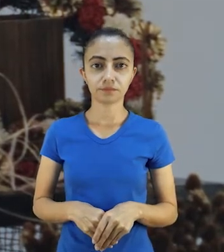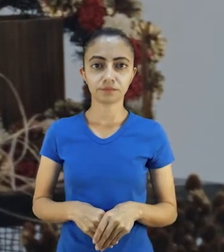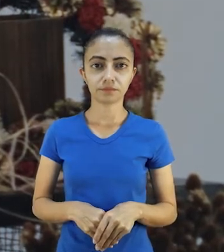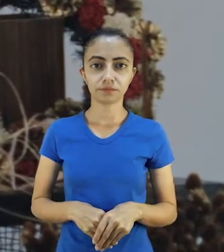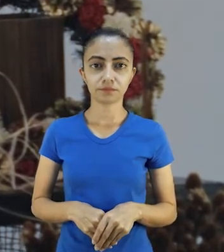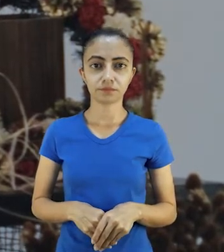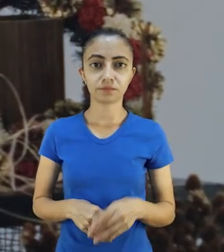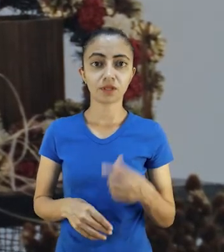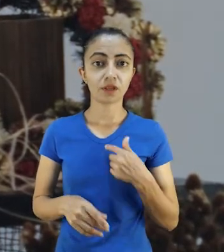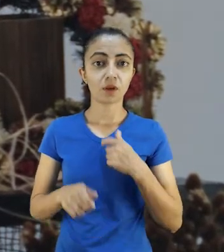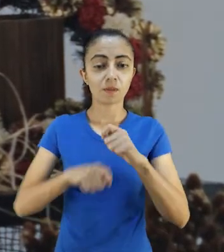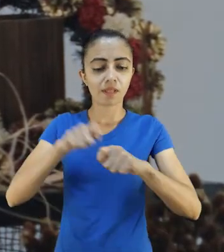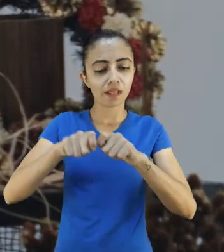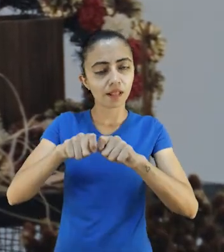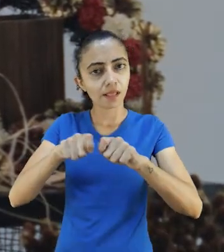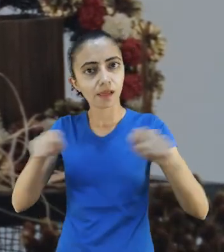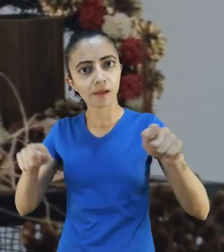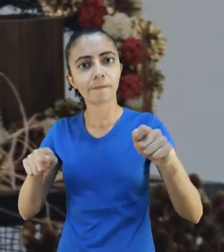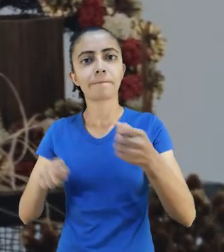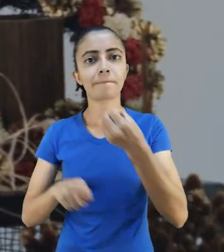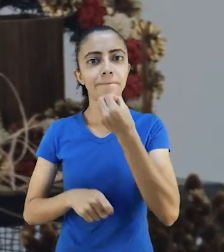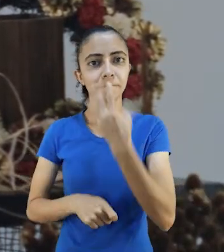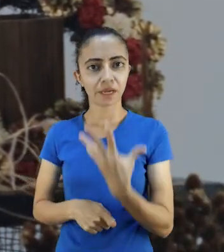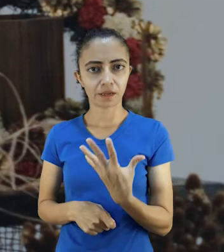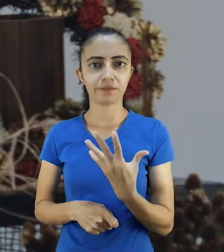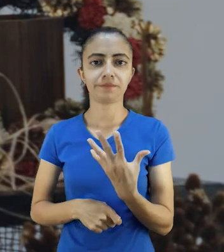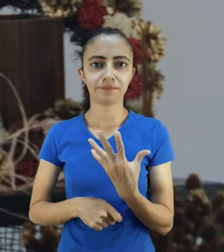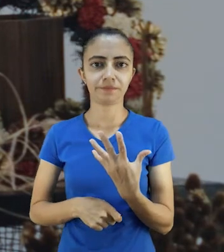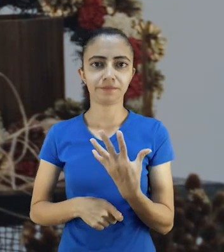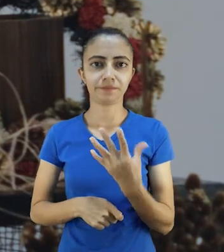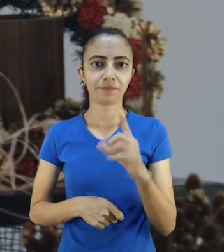Eu gosto de enrolar bem para não soltar. Depois,